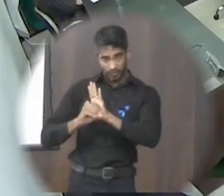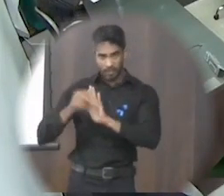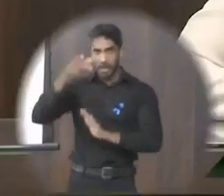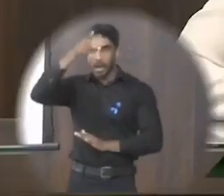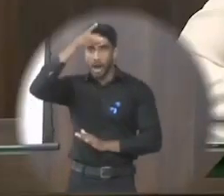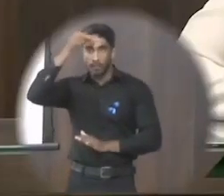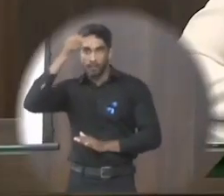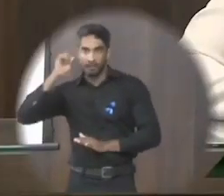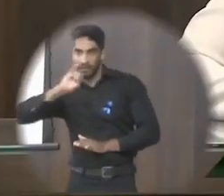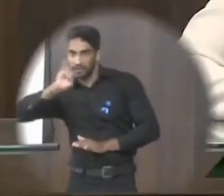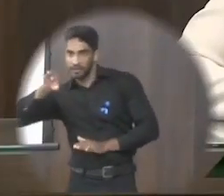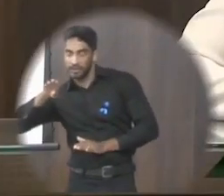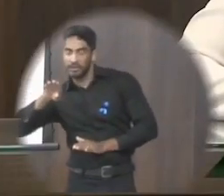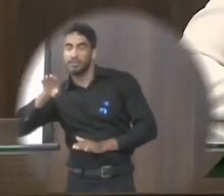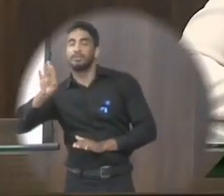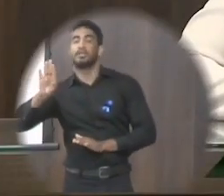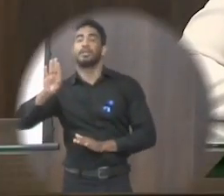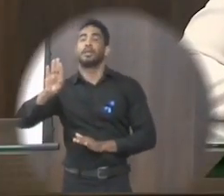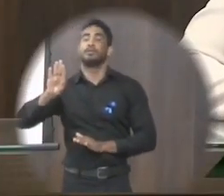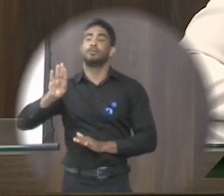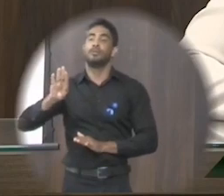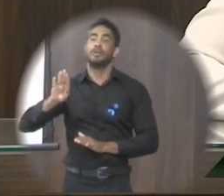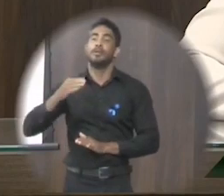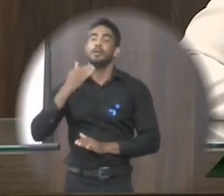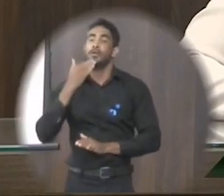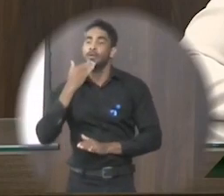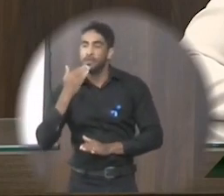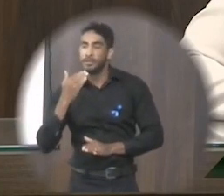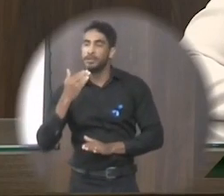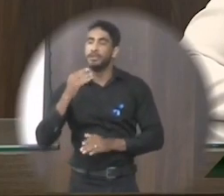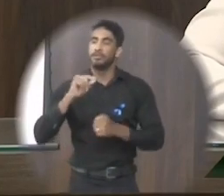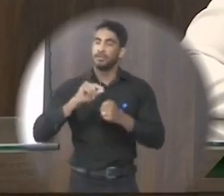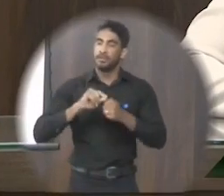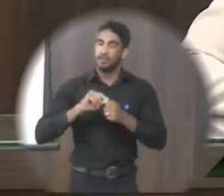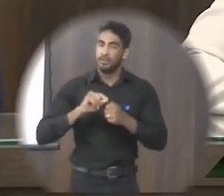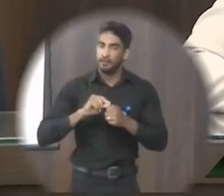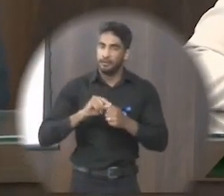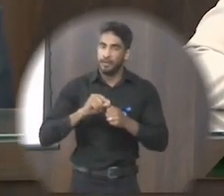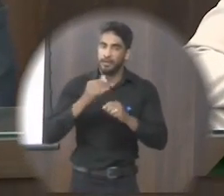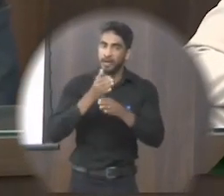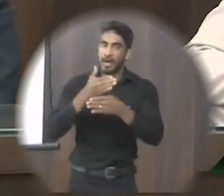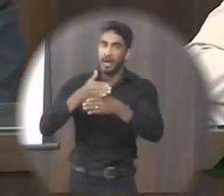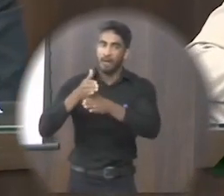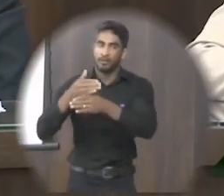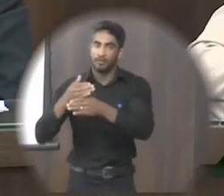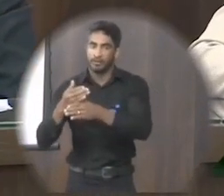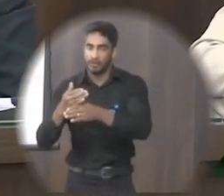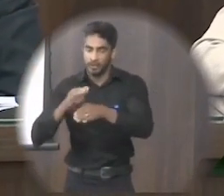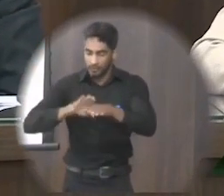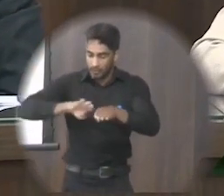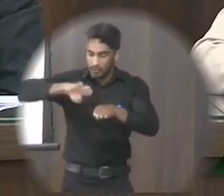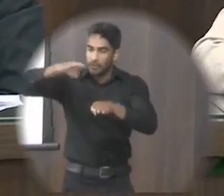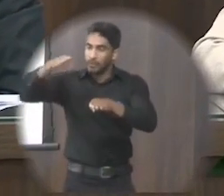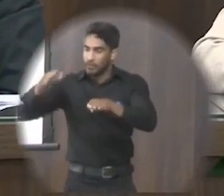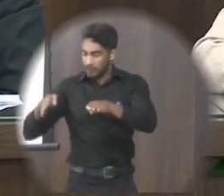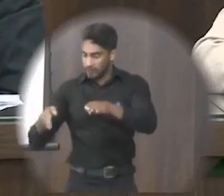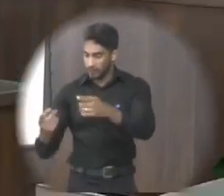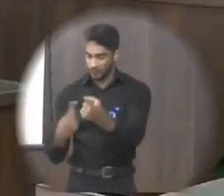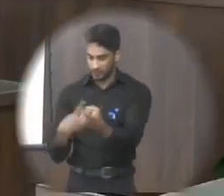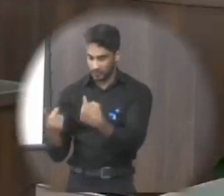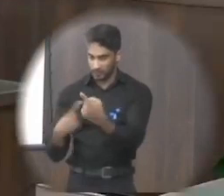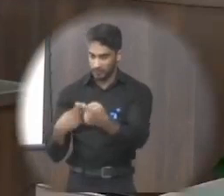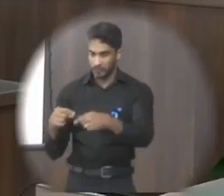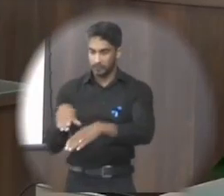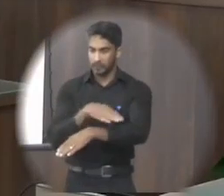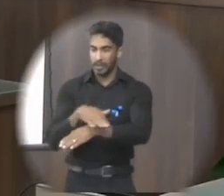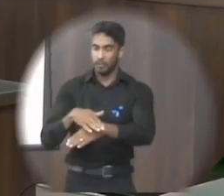prefeito de Janaúba, senhor José Aparecido Mendes Santos, solicitando que seja viabilizada a construção de redutor de velocidade nas ruas abaixo no